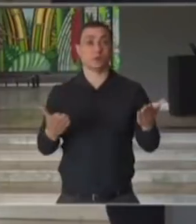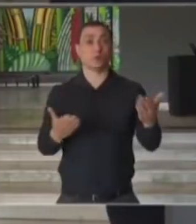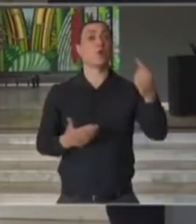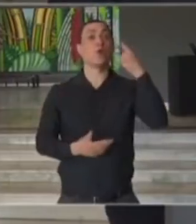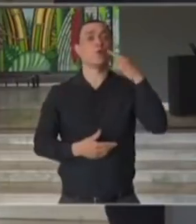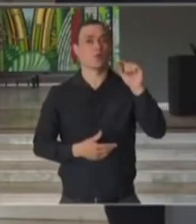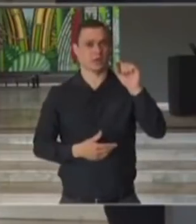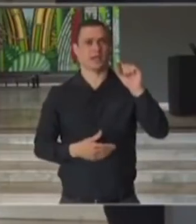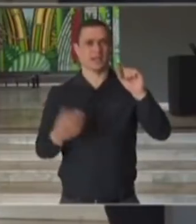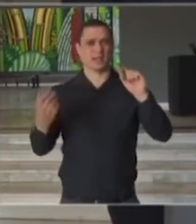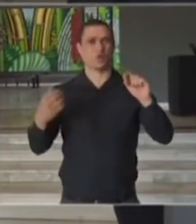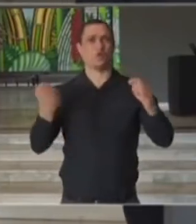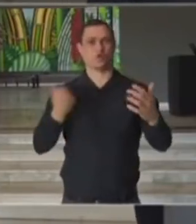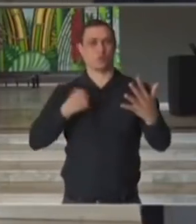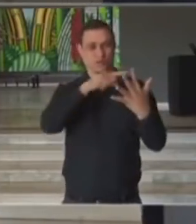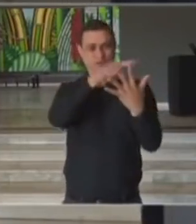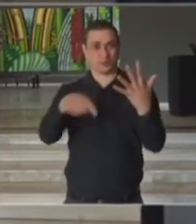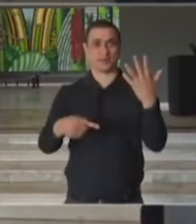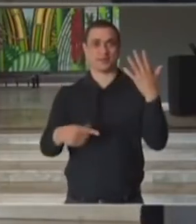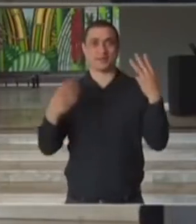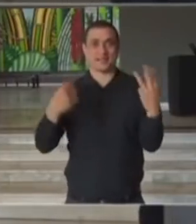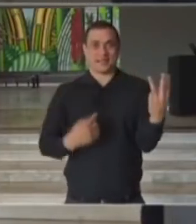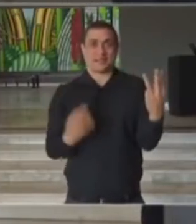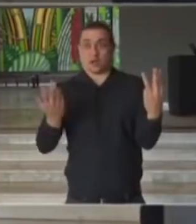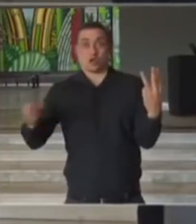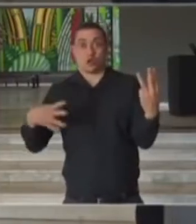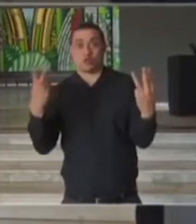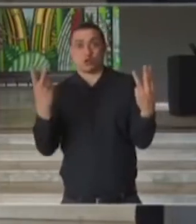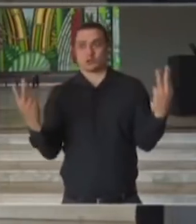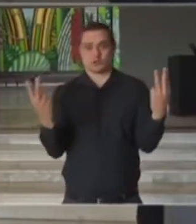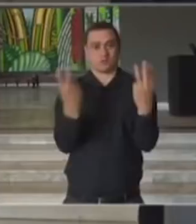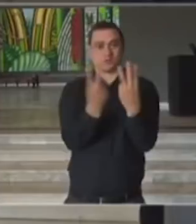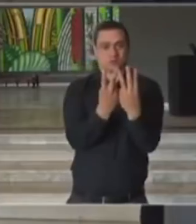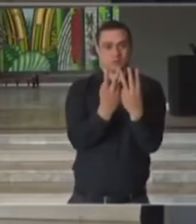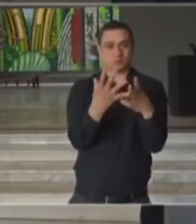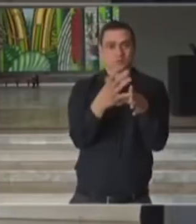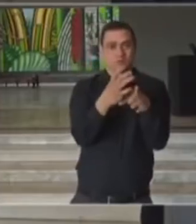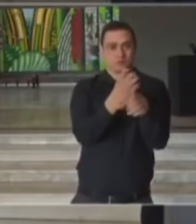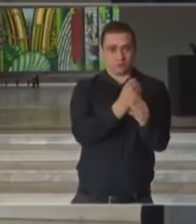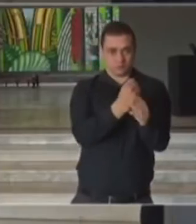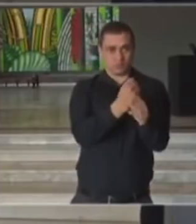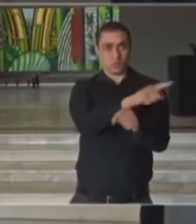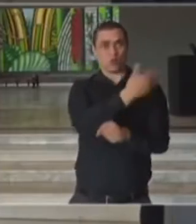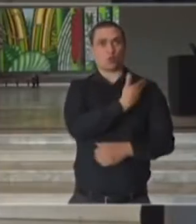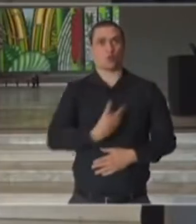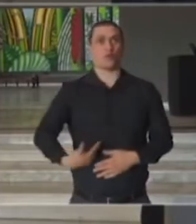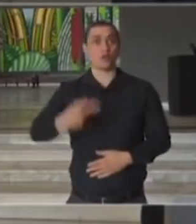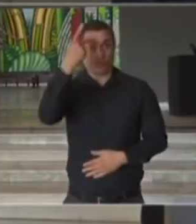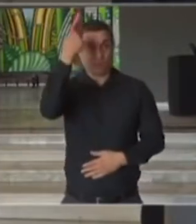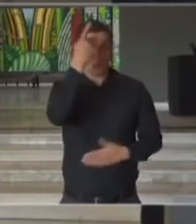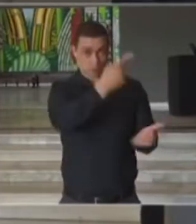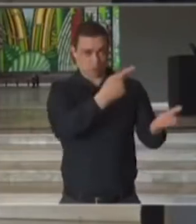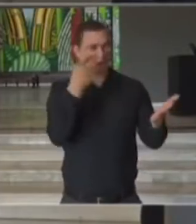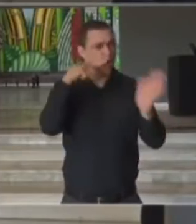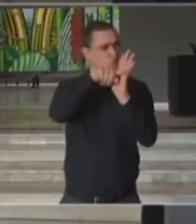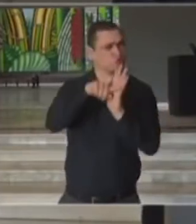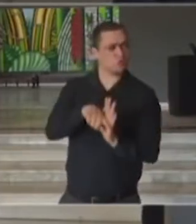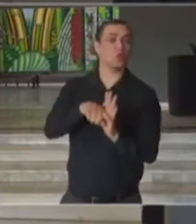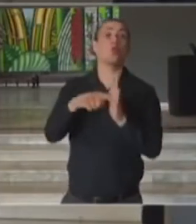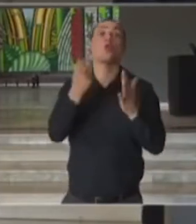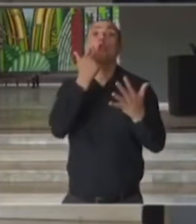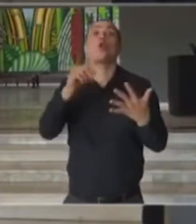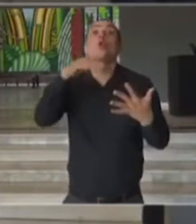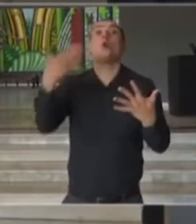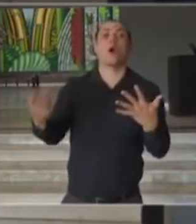Considerando todos os 5 indicadores que o governo do Estado de São Paulo leva em consideração para analisar em